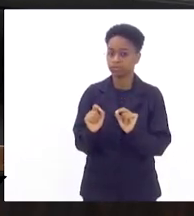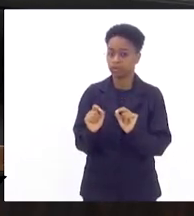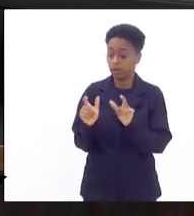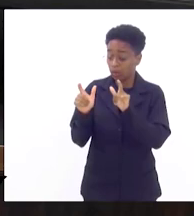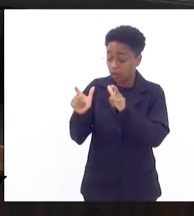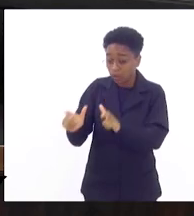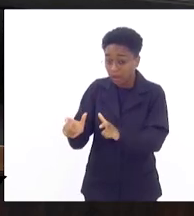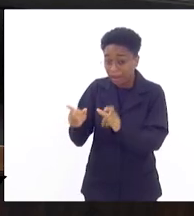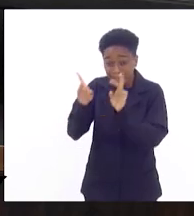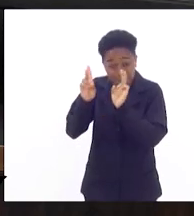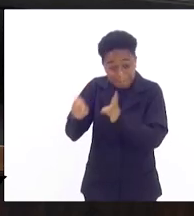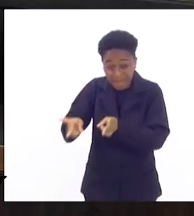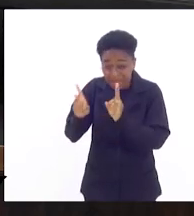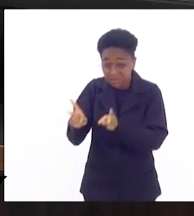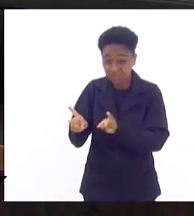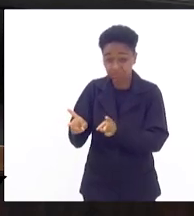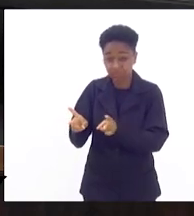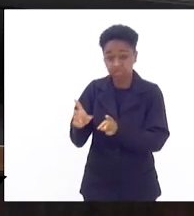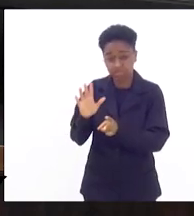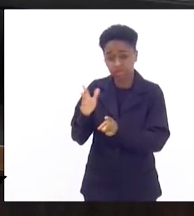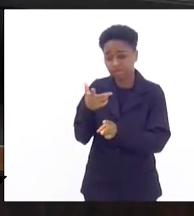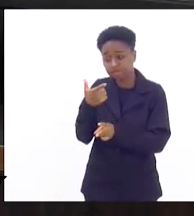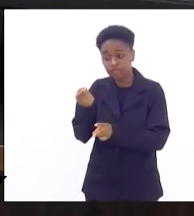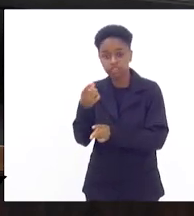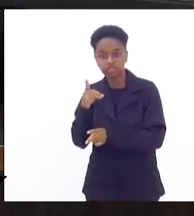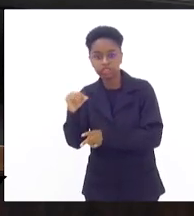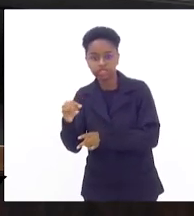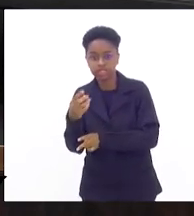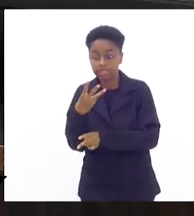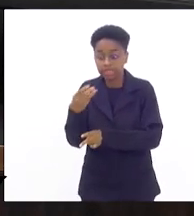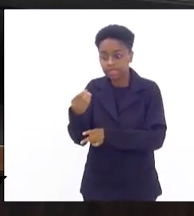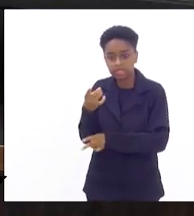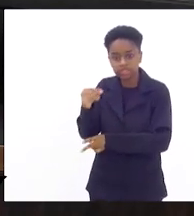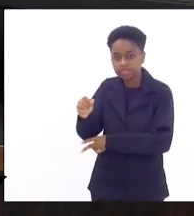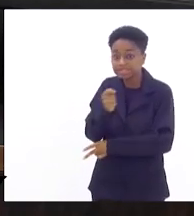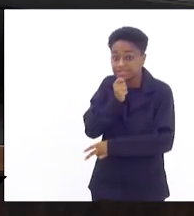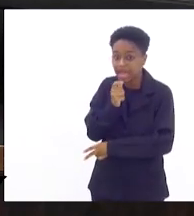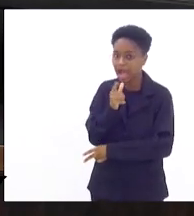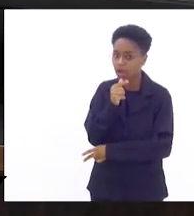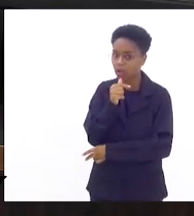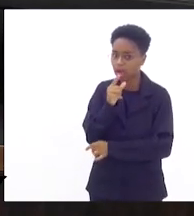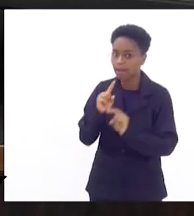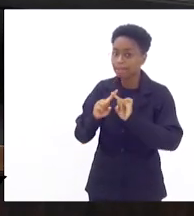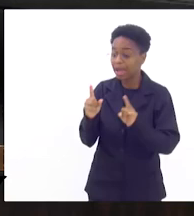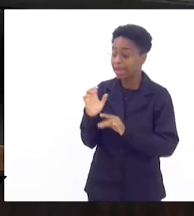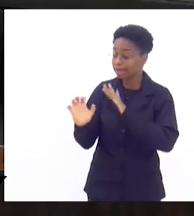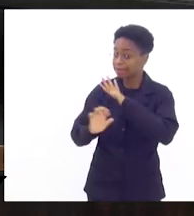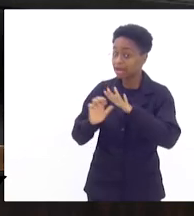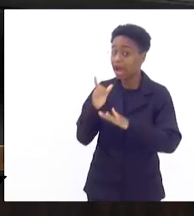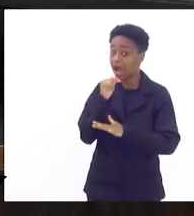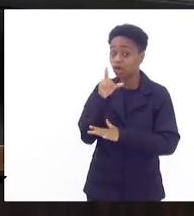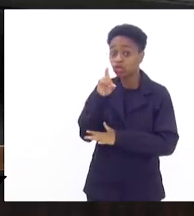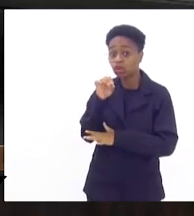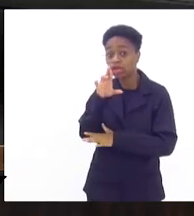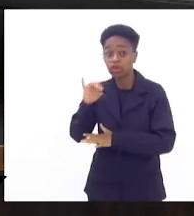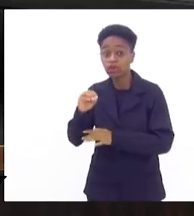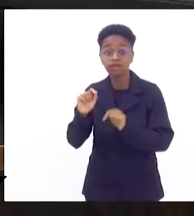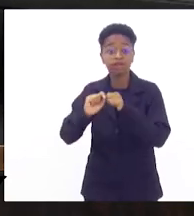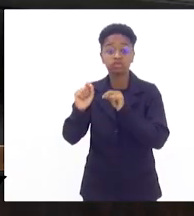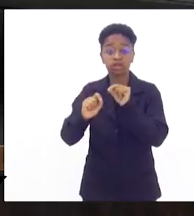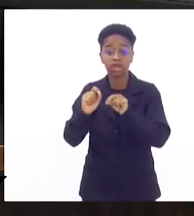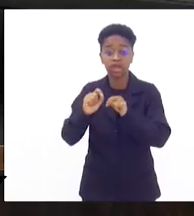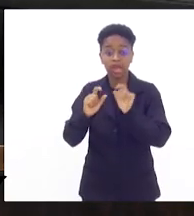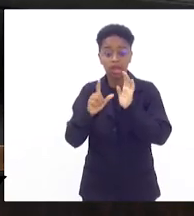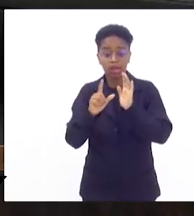local, onde faltava água há 20, 30 dias, a empresa Águas do Rio teve a capacidade e a coragem de colocar hidrômetro furando a calçada